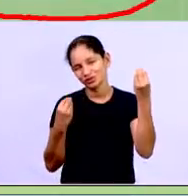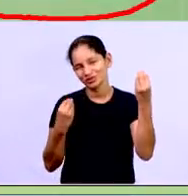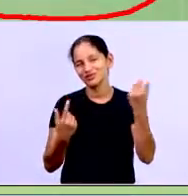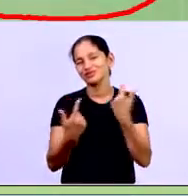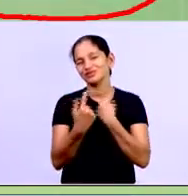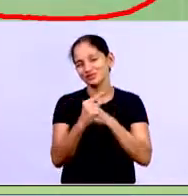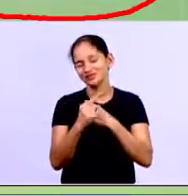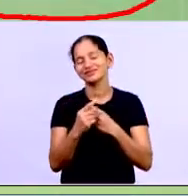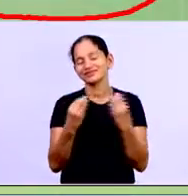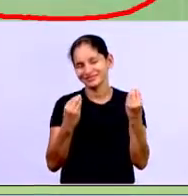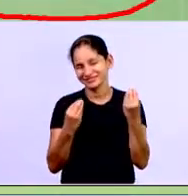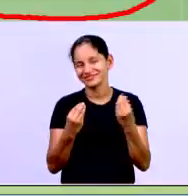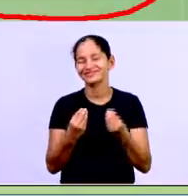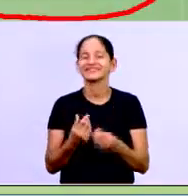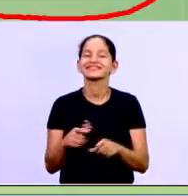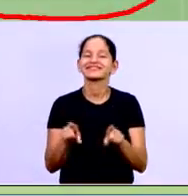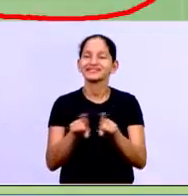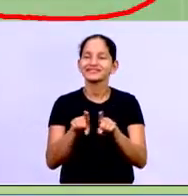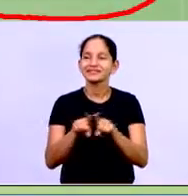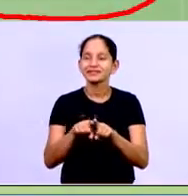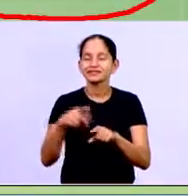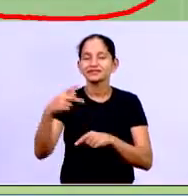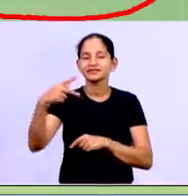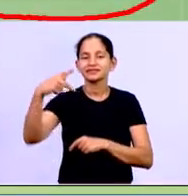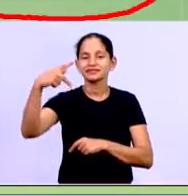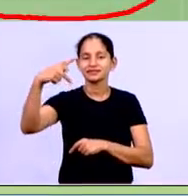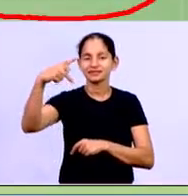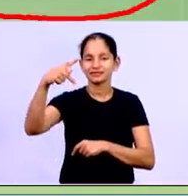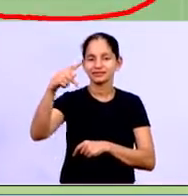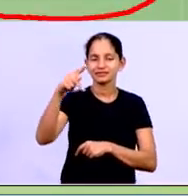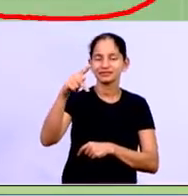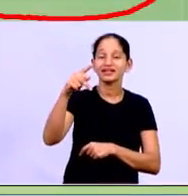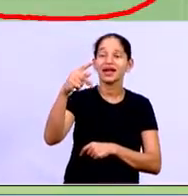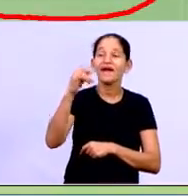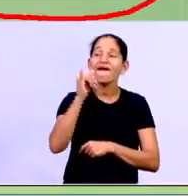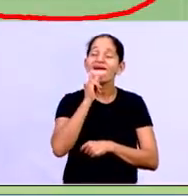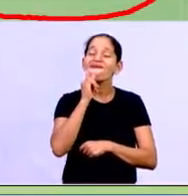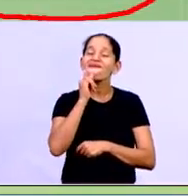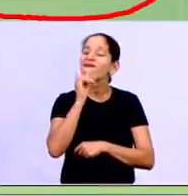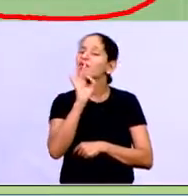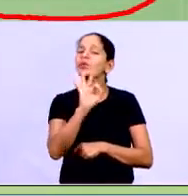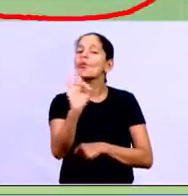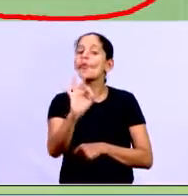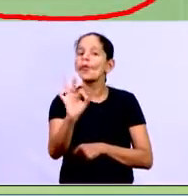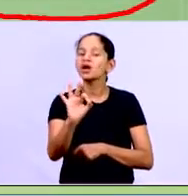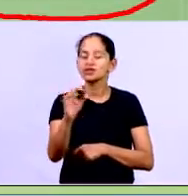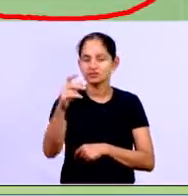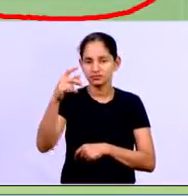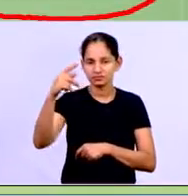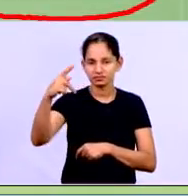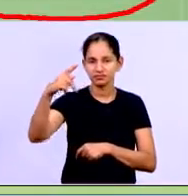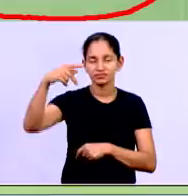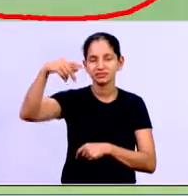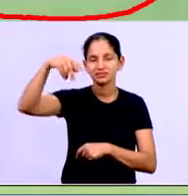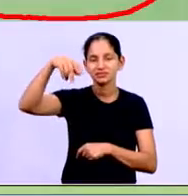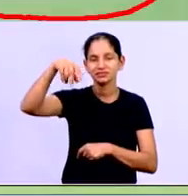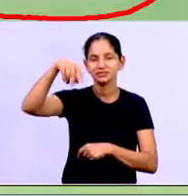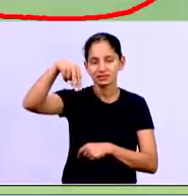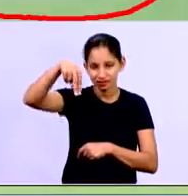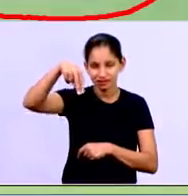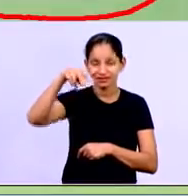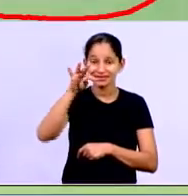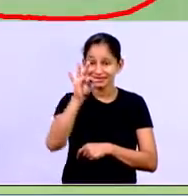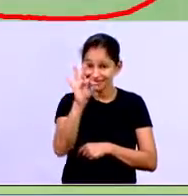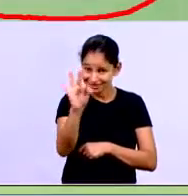que sacanagem. O PMT, do inglês, não vou falar inglês mais não. No PMT, que vocês sabem que é